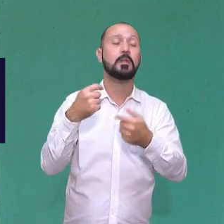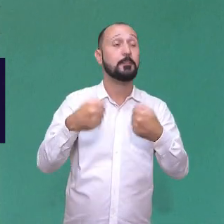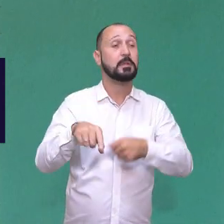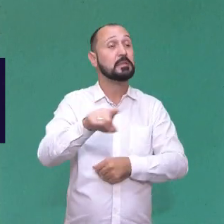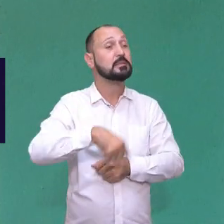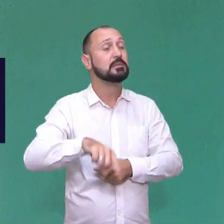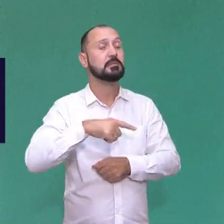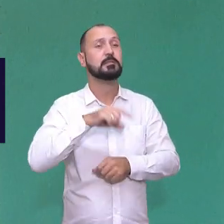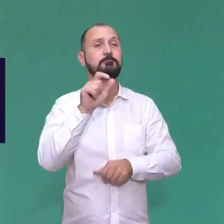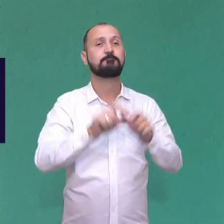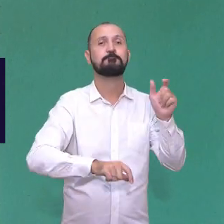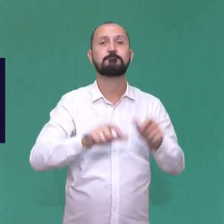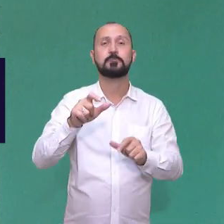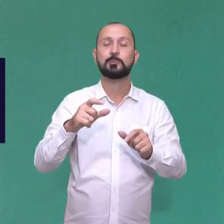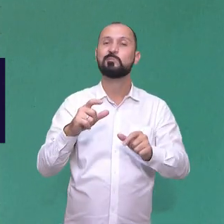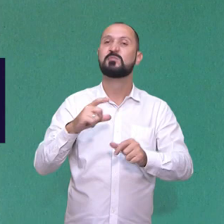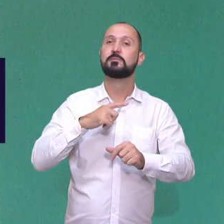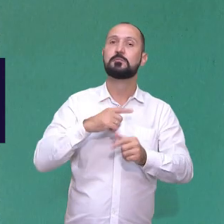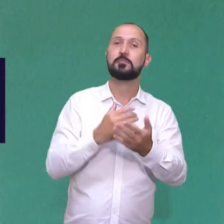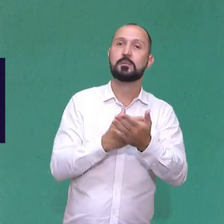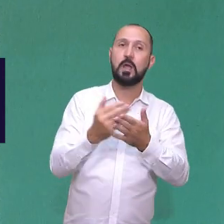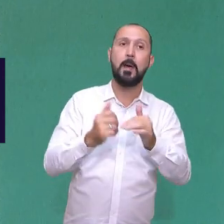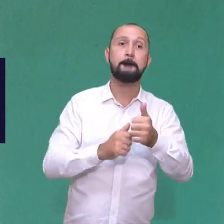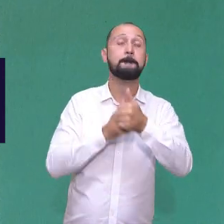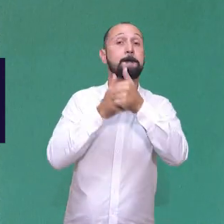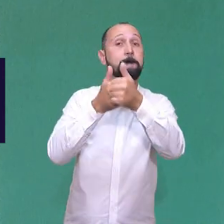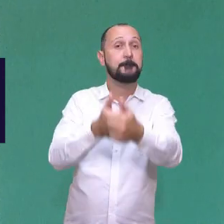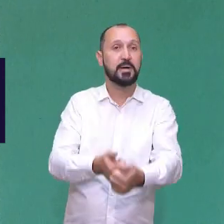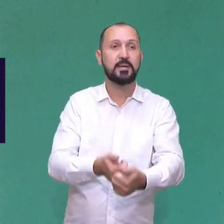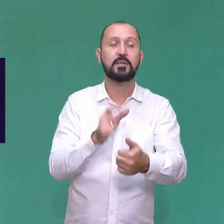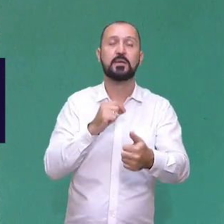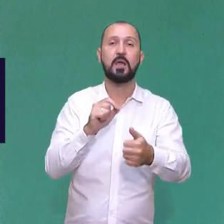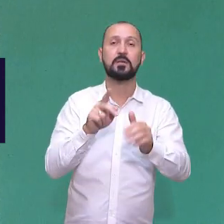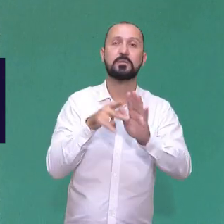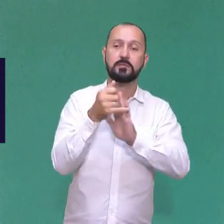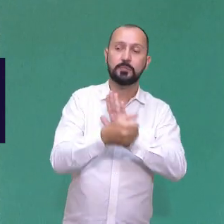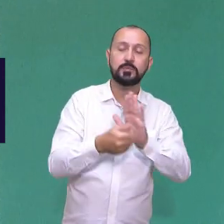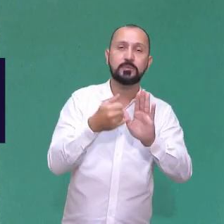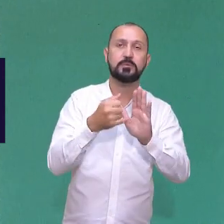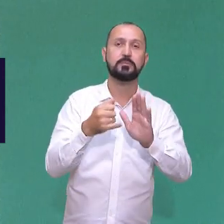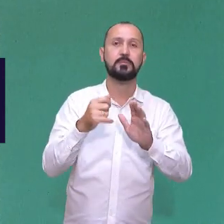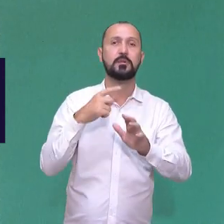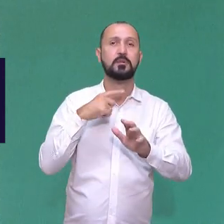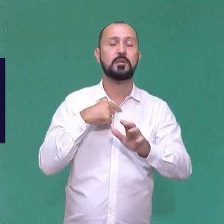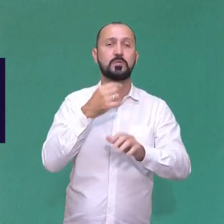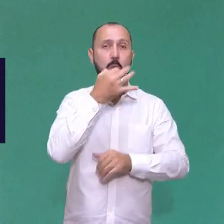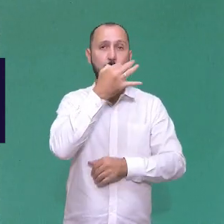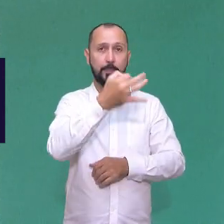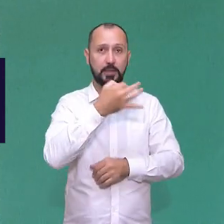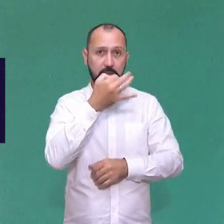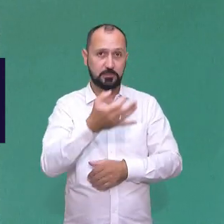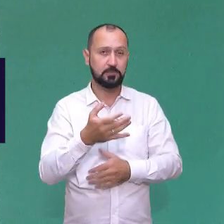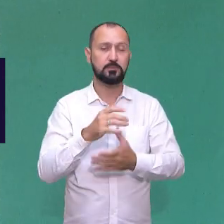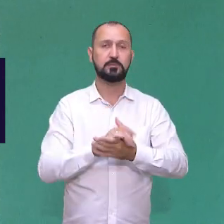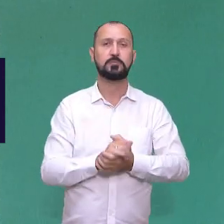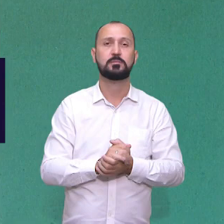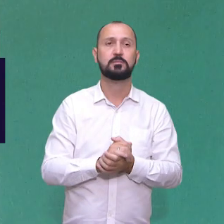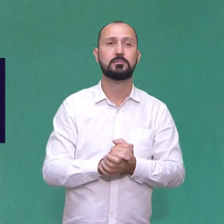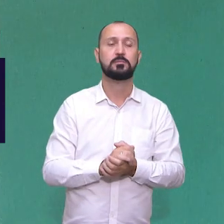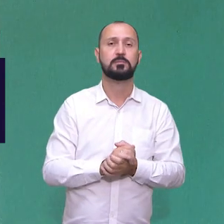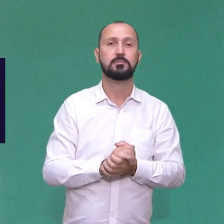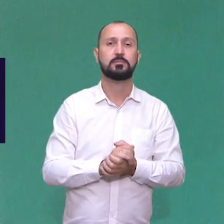Legislativo Estadual, ao conhecimento das pessoas, para que as pessoas também possam acompanhar a tramitação desse projeto, possam dar a